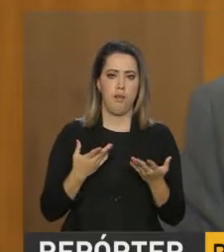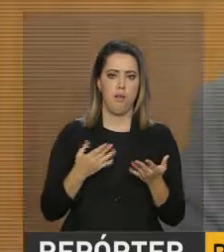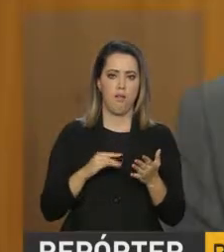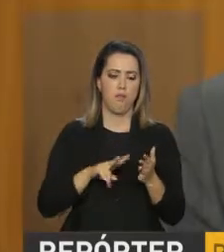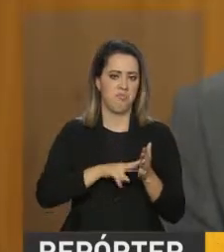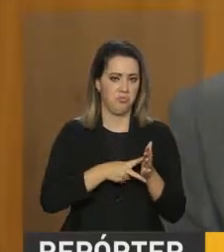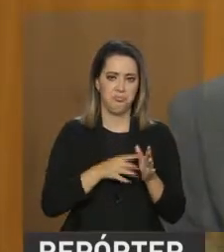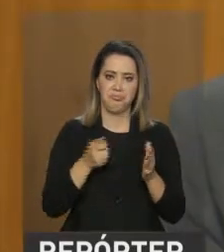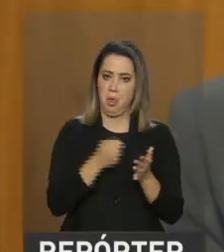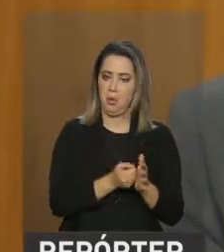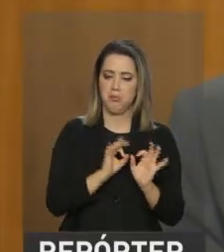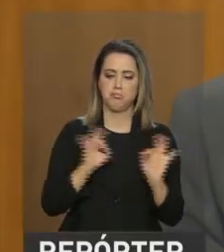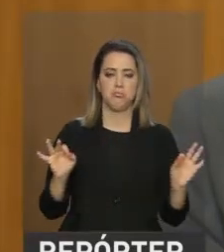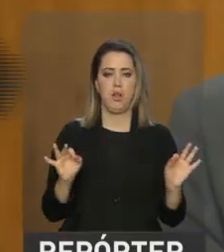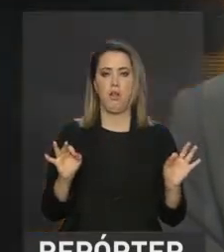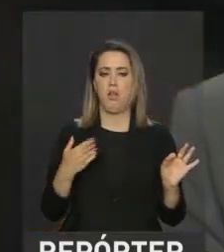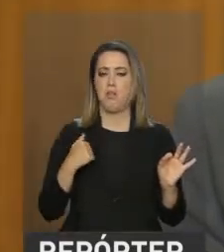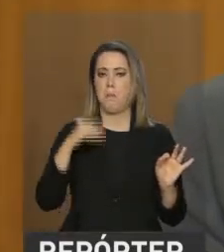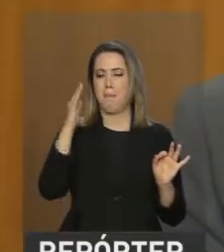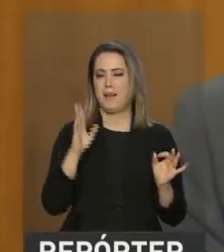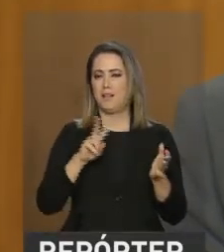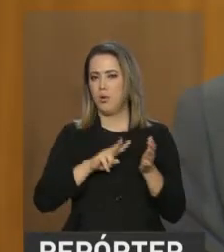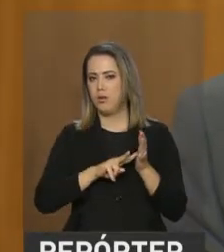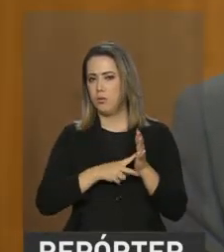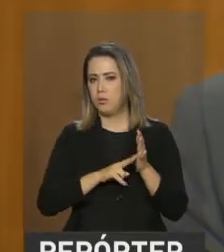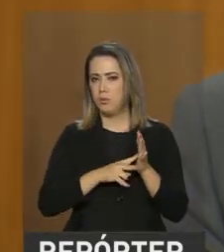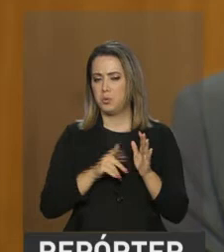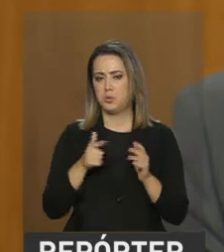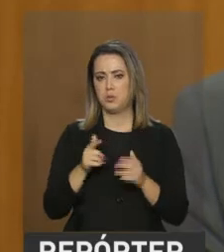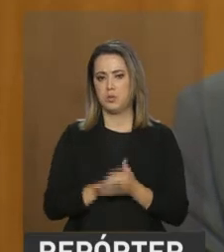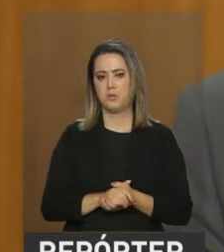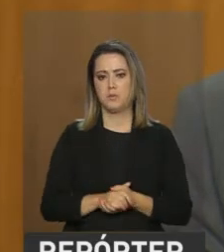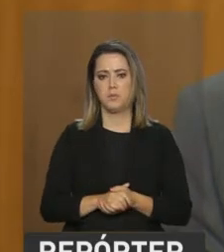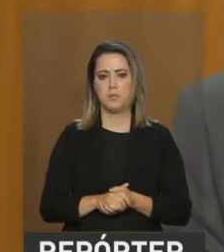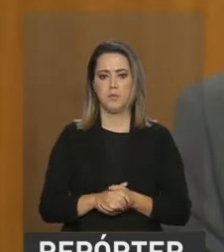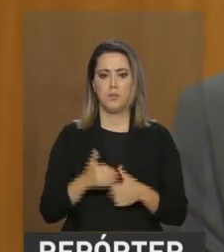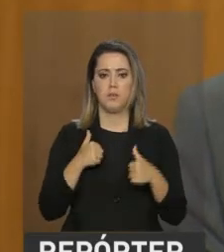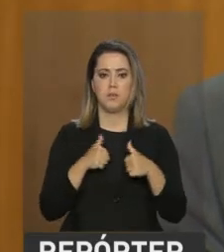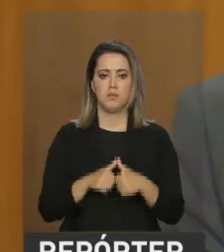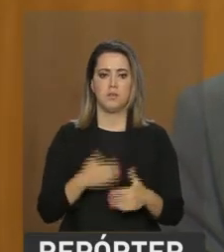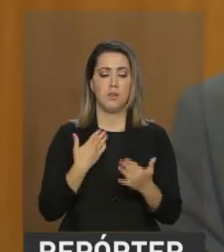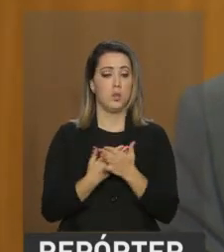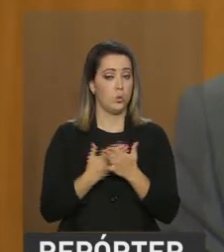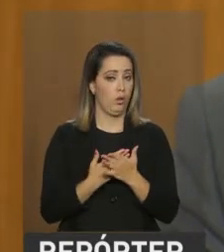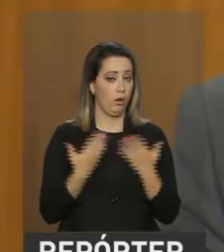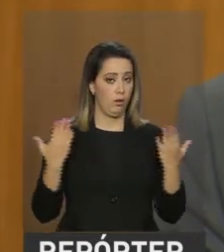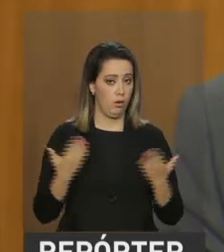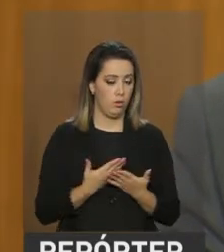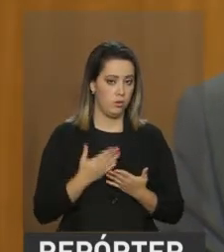não haverá contribuição maior composto de calça está sendo estudado